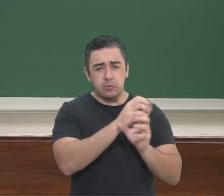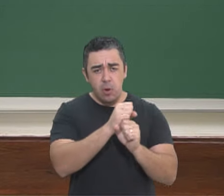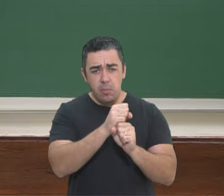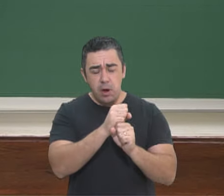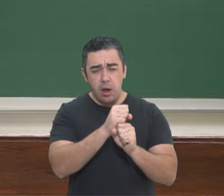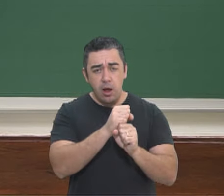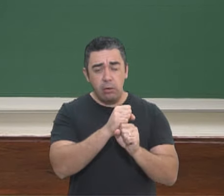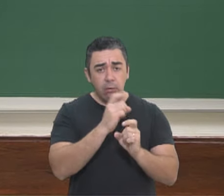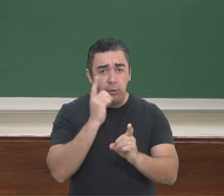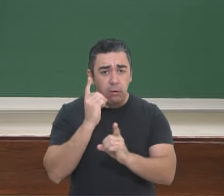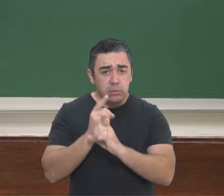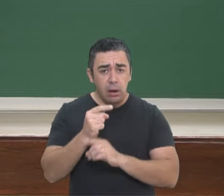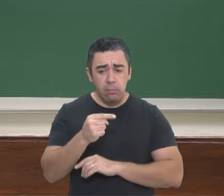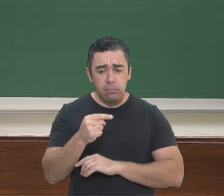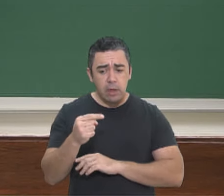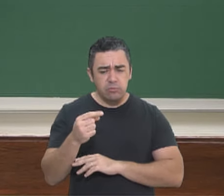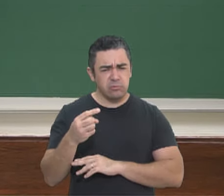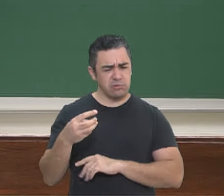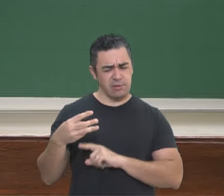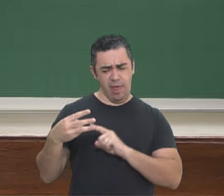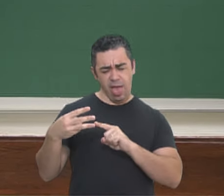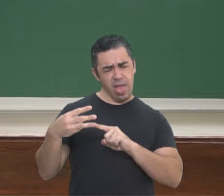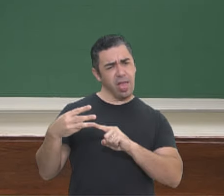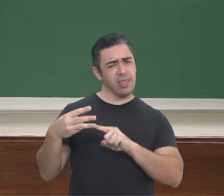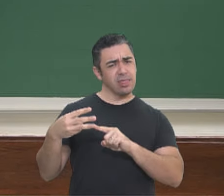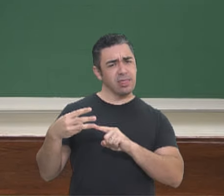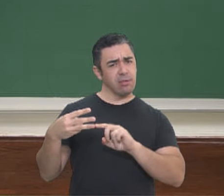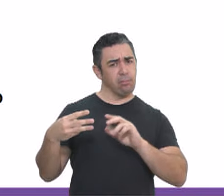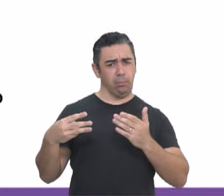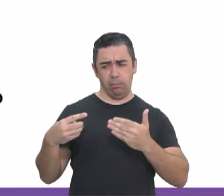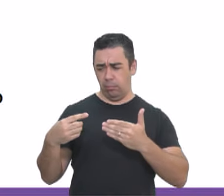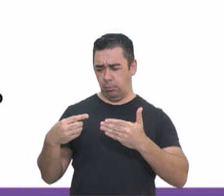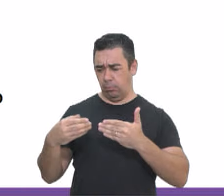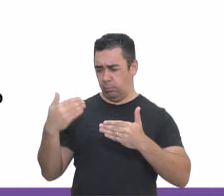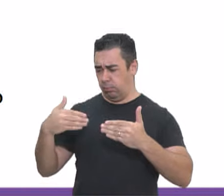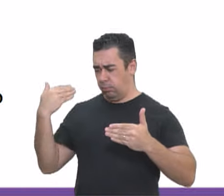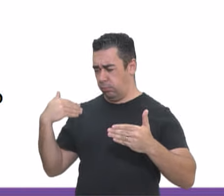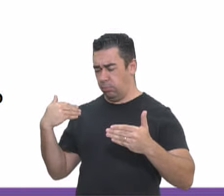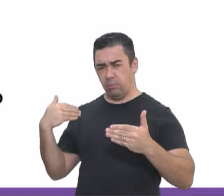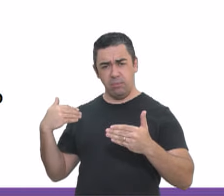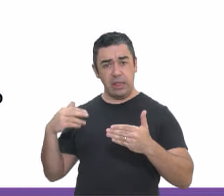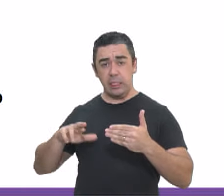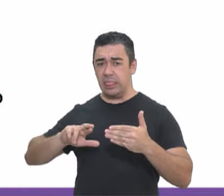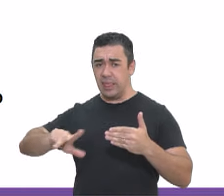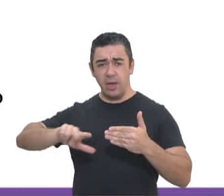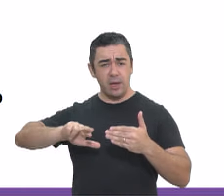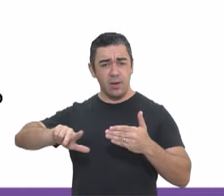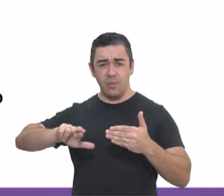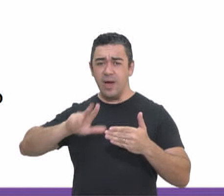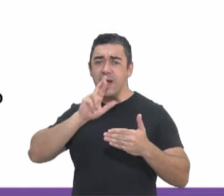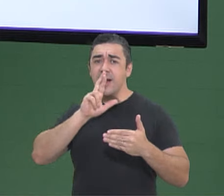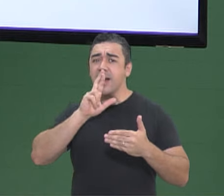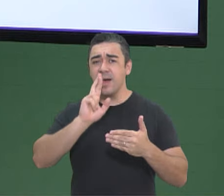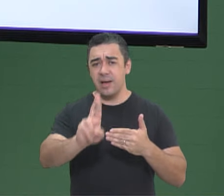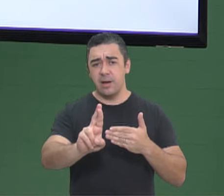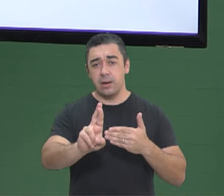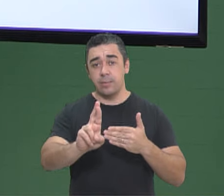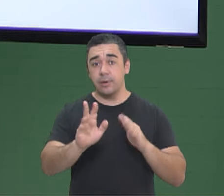8. Voltou 8. Então, aonde será que ela parou aqui?